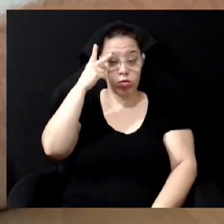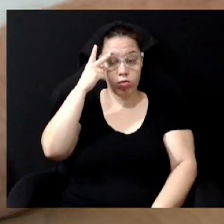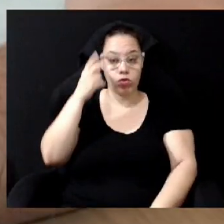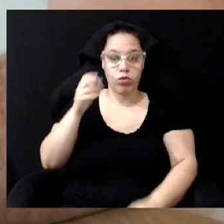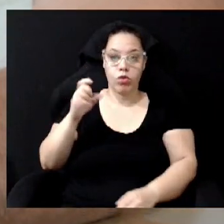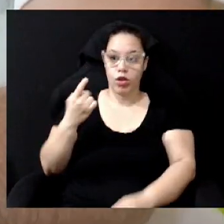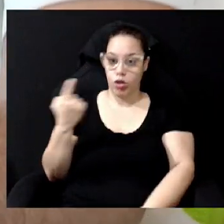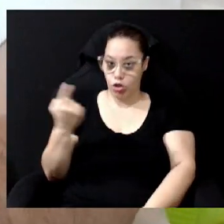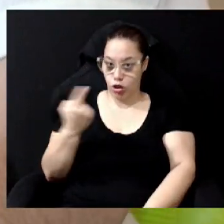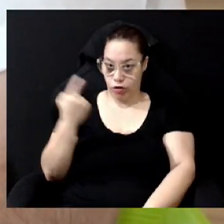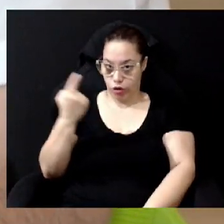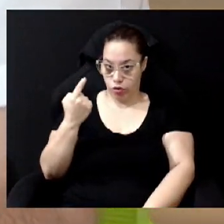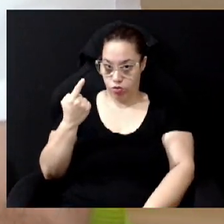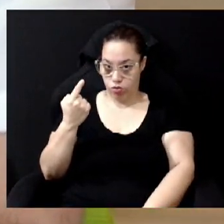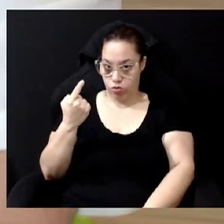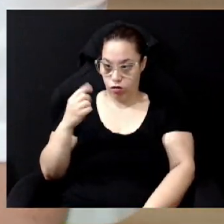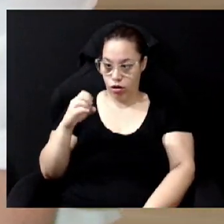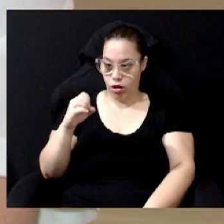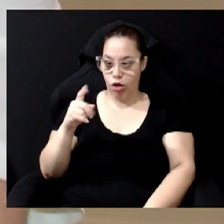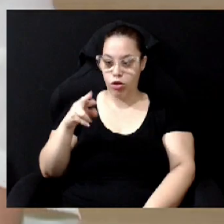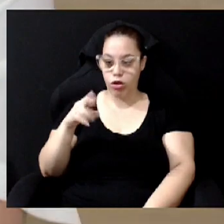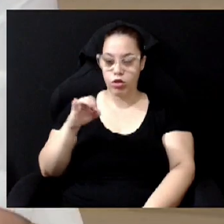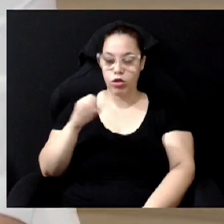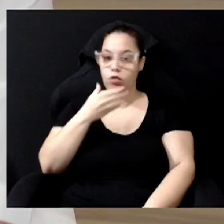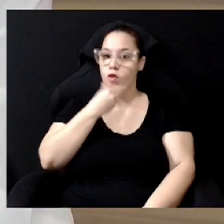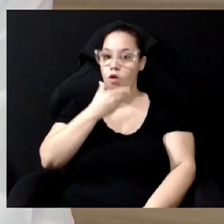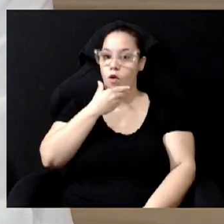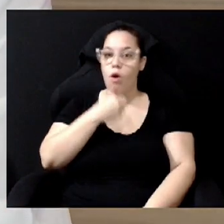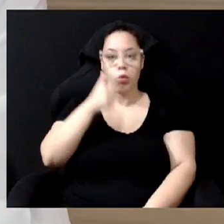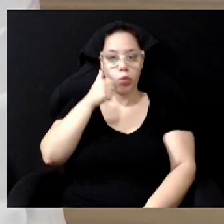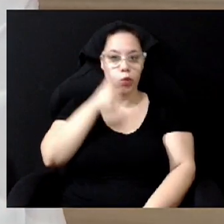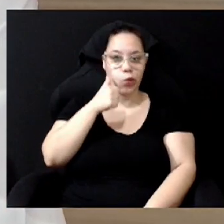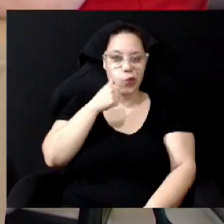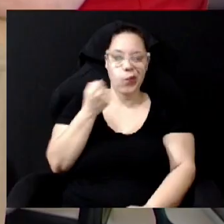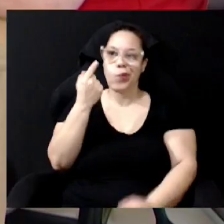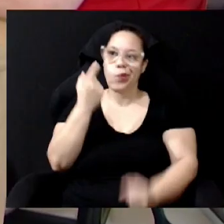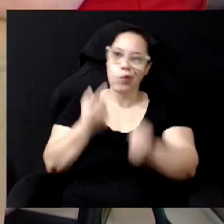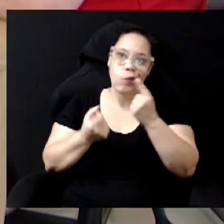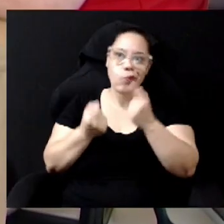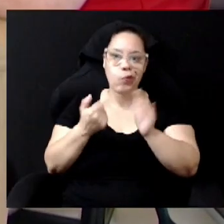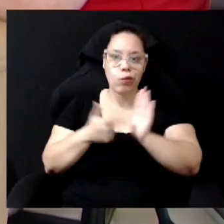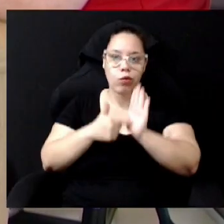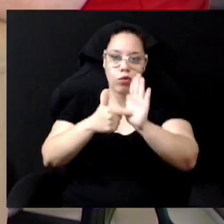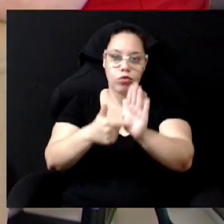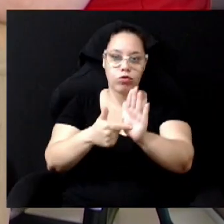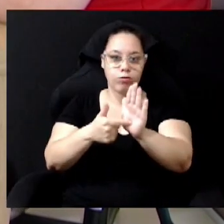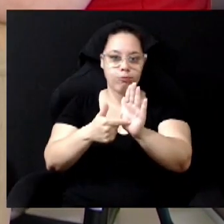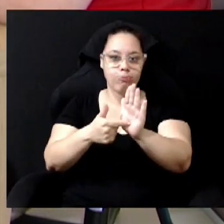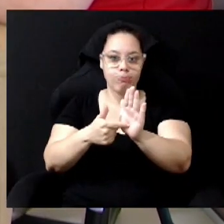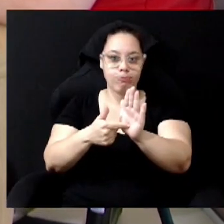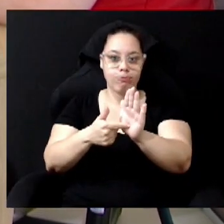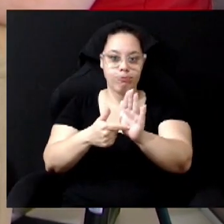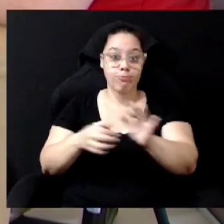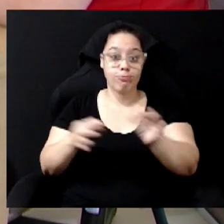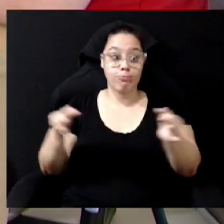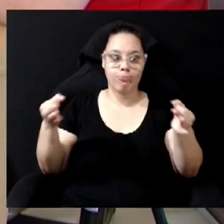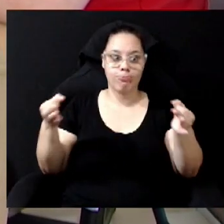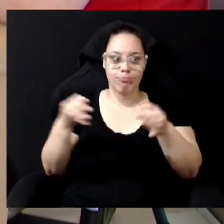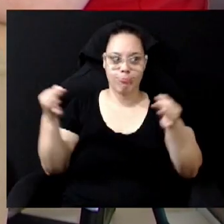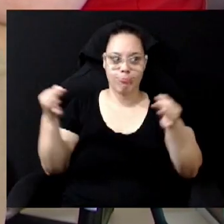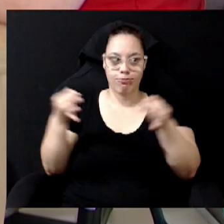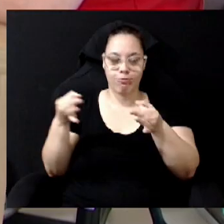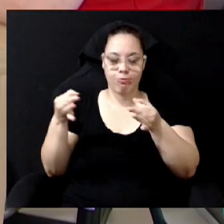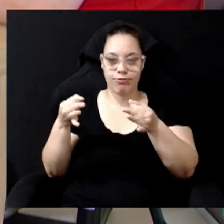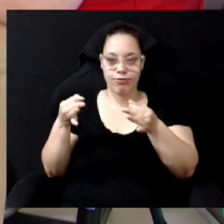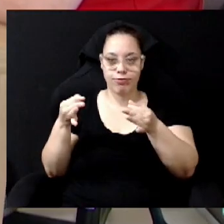Os outliers são homens e mulheres que, por alguma razão, apresentam talentos e habilidades extraordinárias que acabam saindo